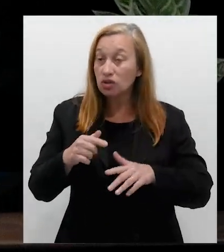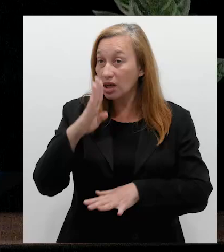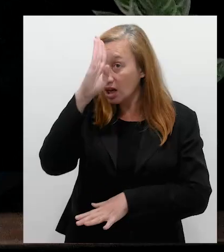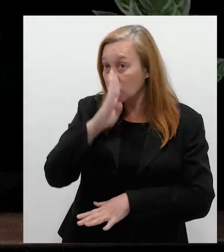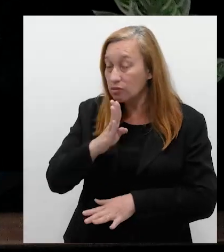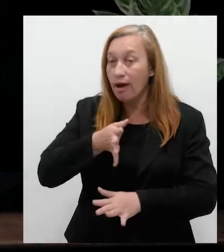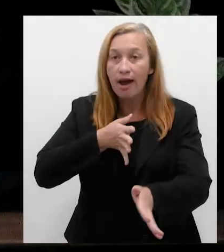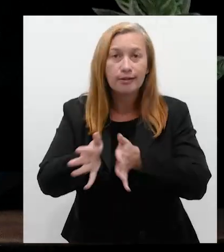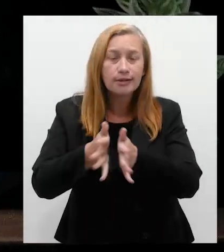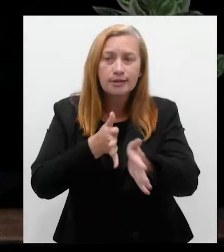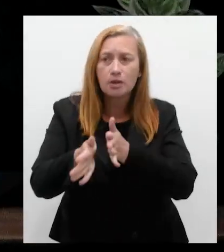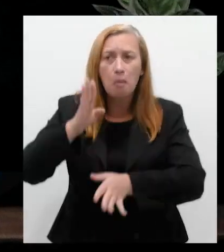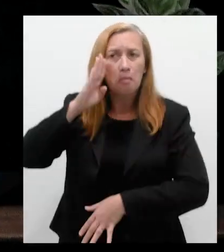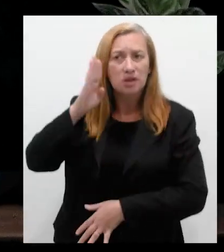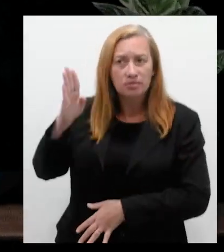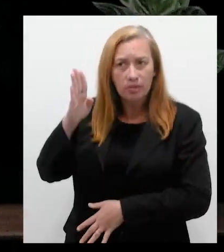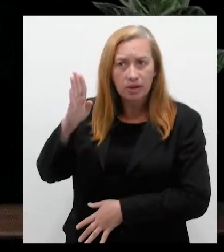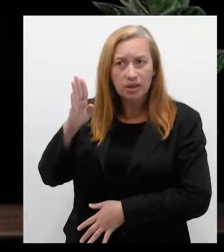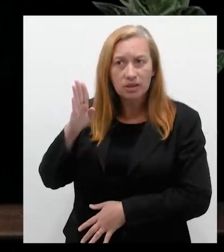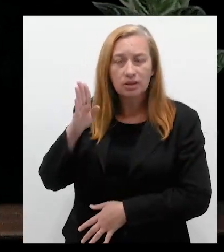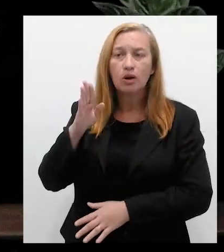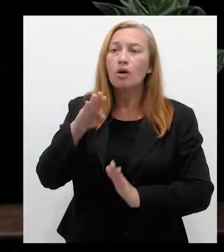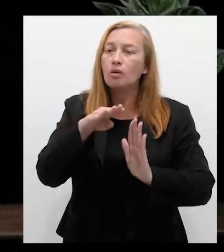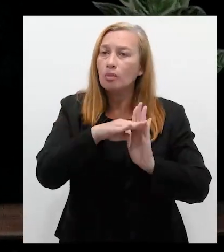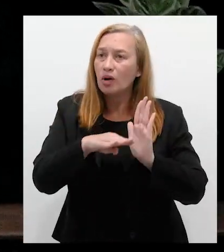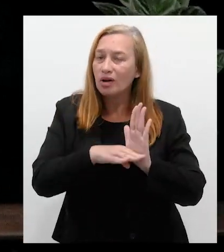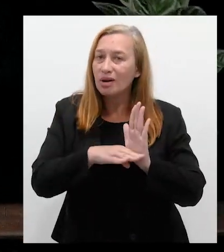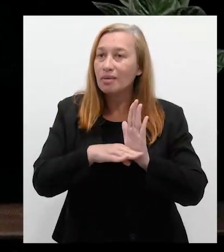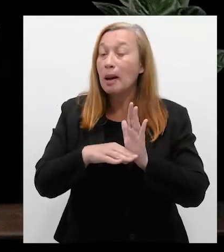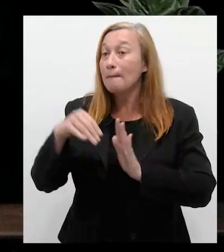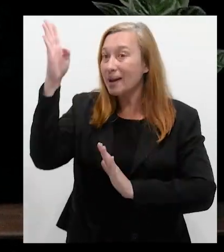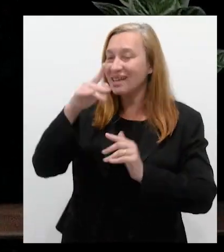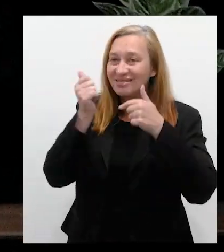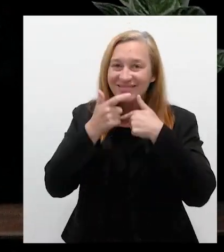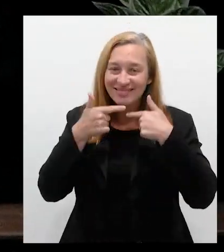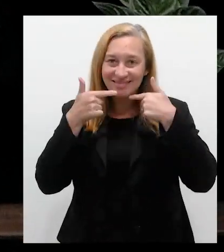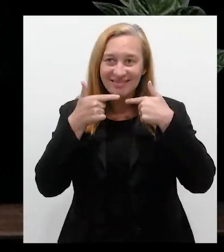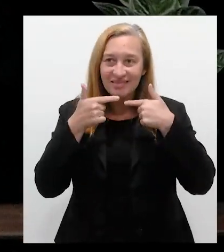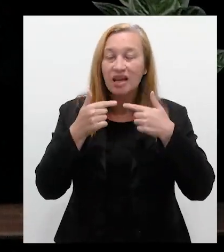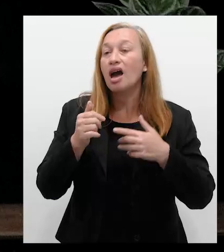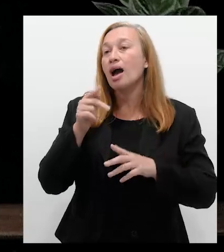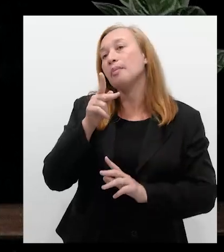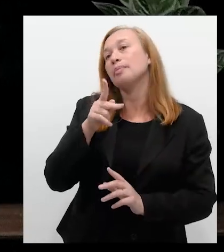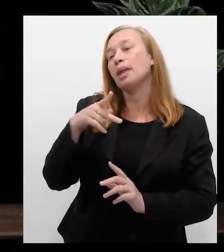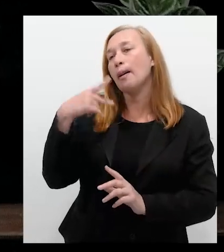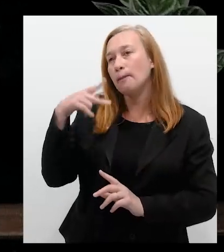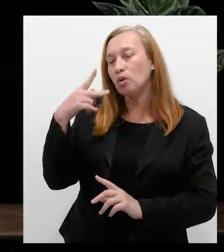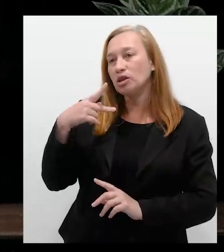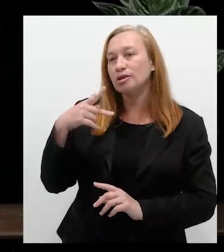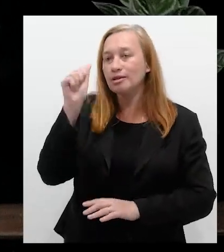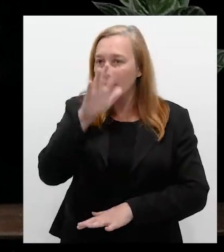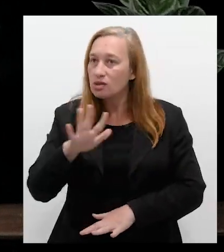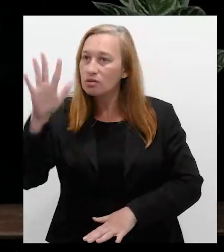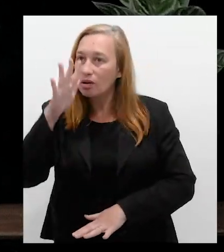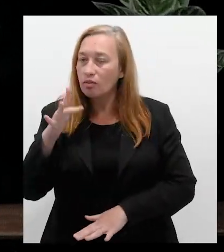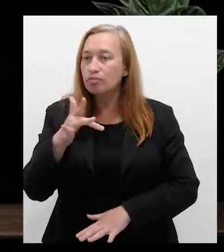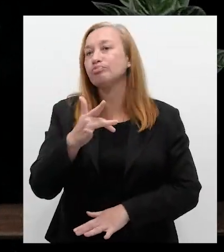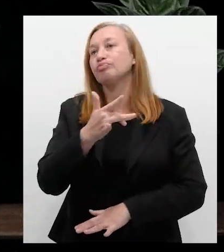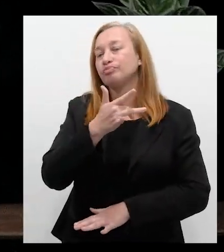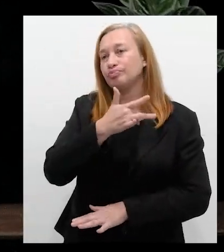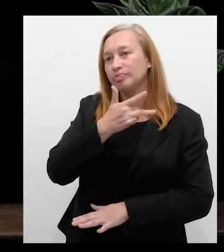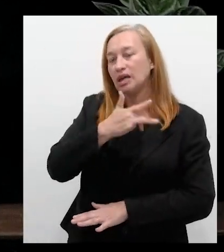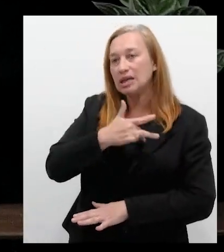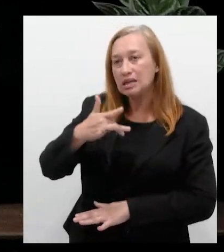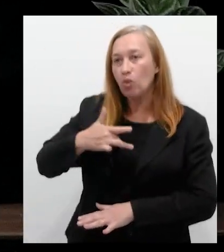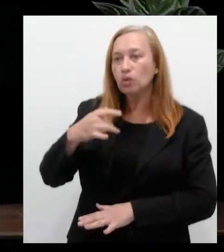e acessíveis, principalmente através do programa Brasil Sorridente. A Política Nacional de Saúde Bucal garante esse direito à